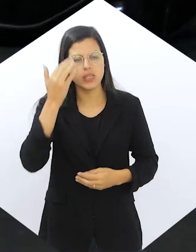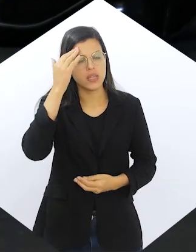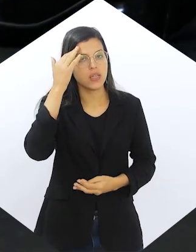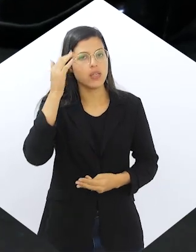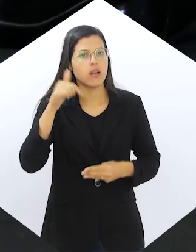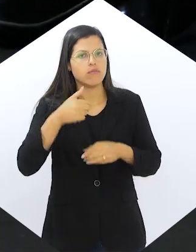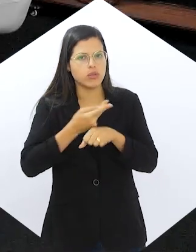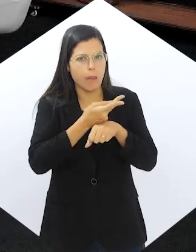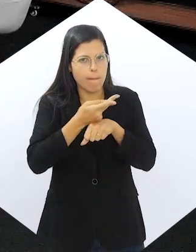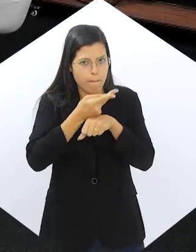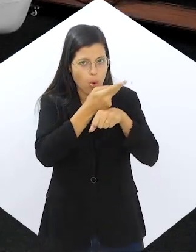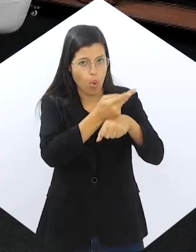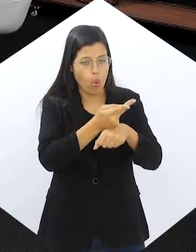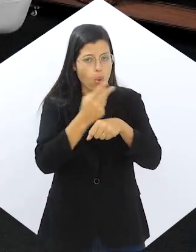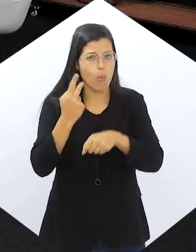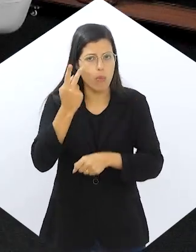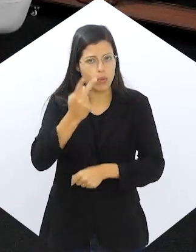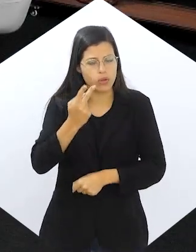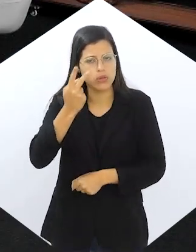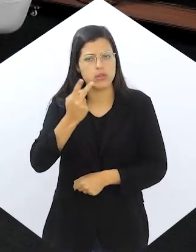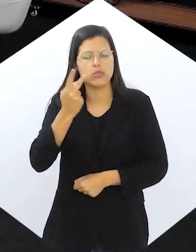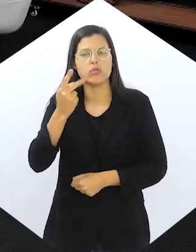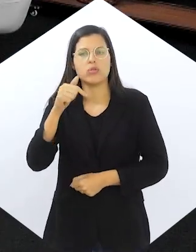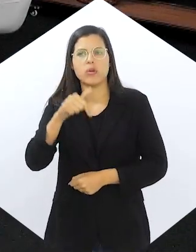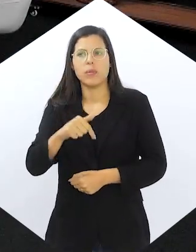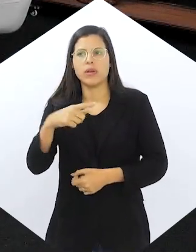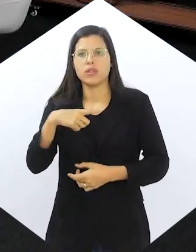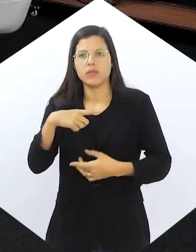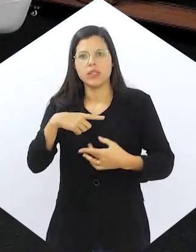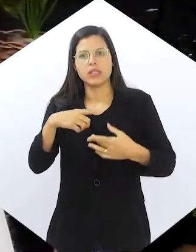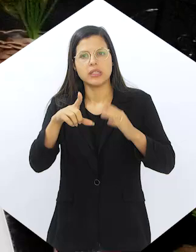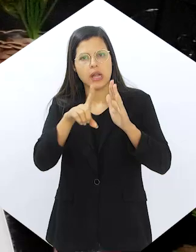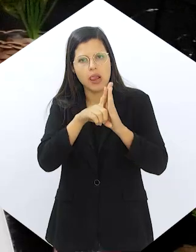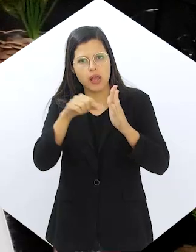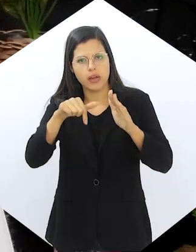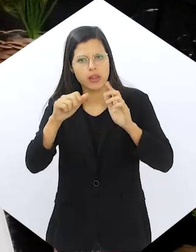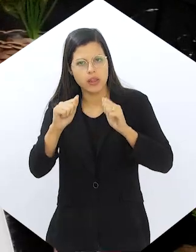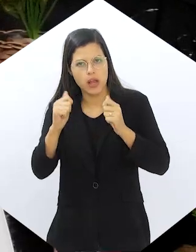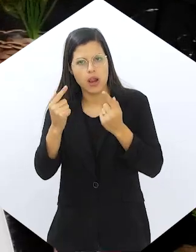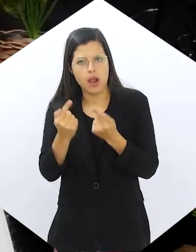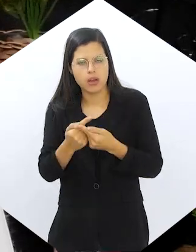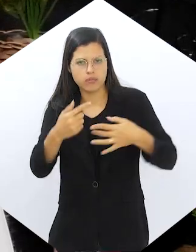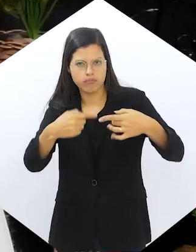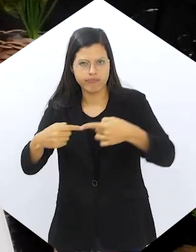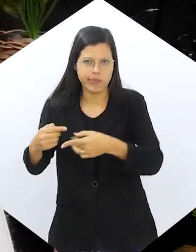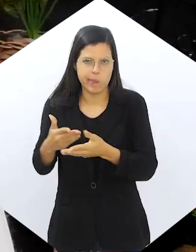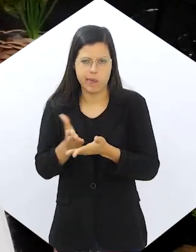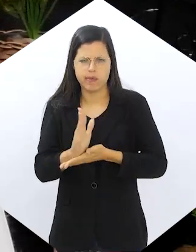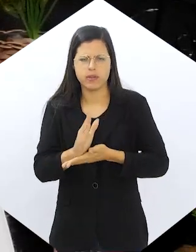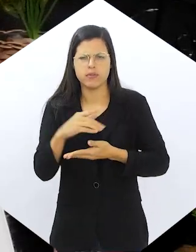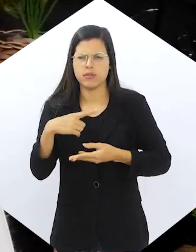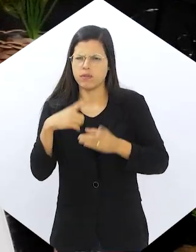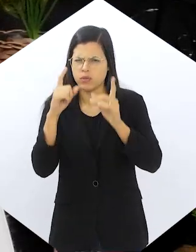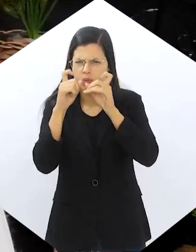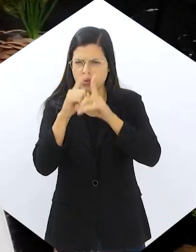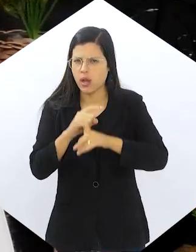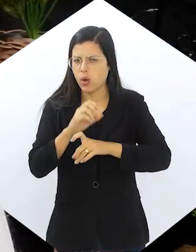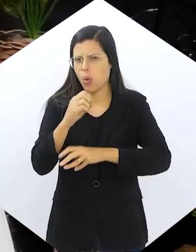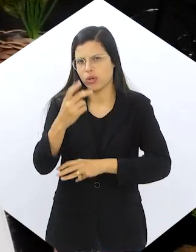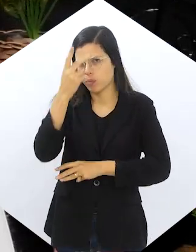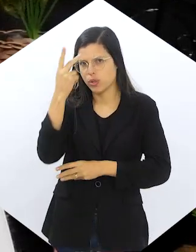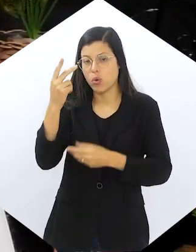você procurou um parlamentar para que essa lei fosse discutida aqui na LERJ, aprovada. Teve alguma dificuldade? As pessoas